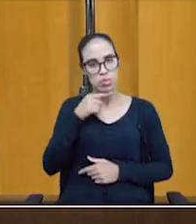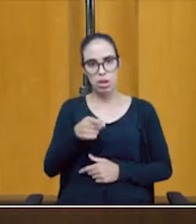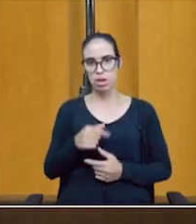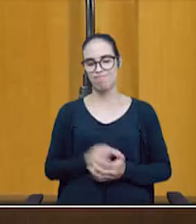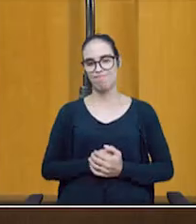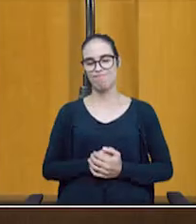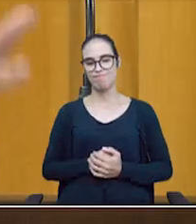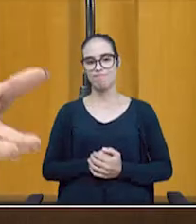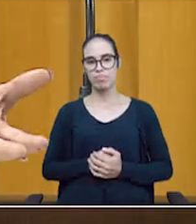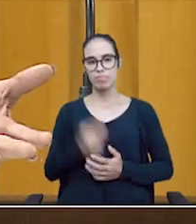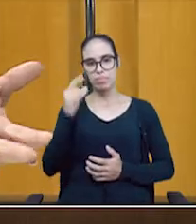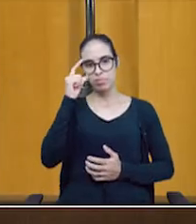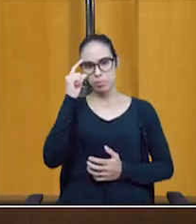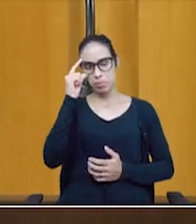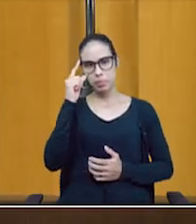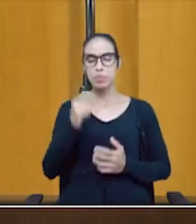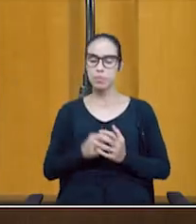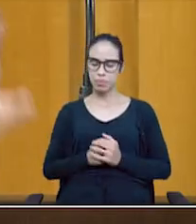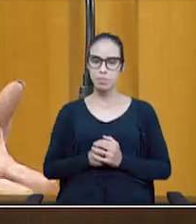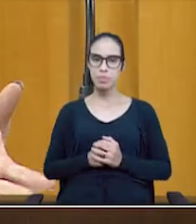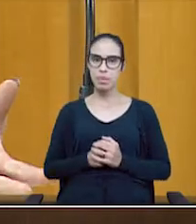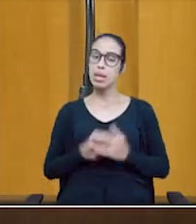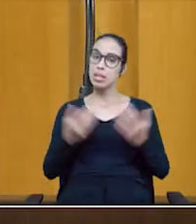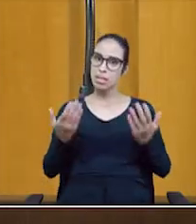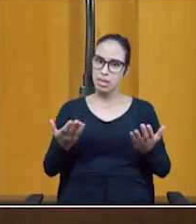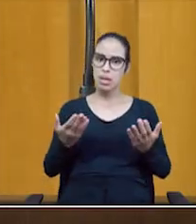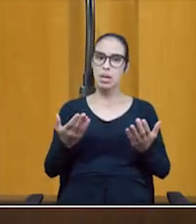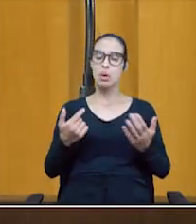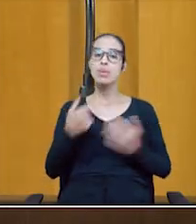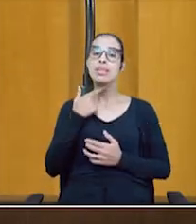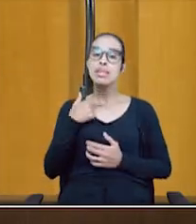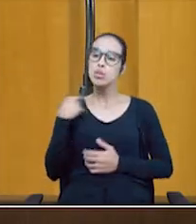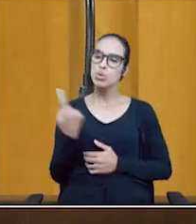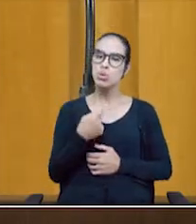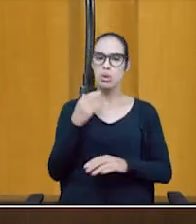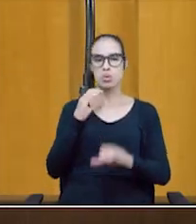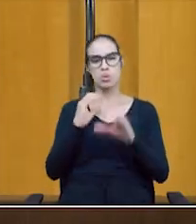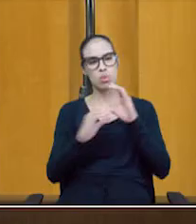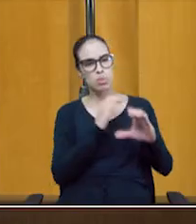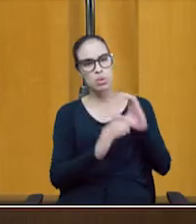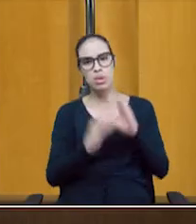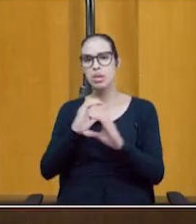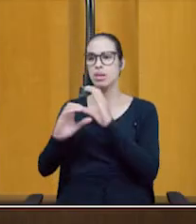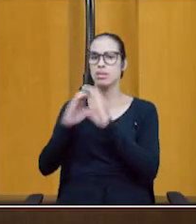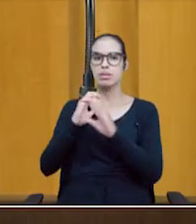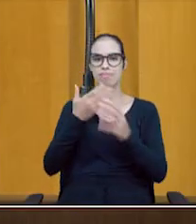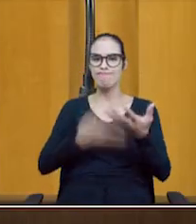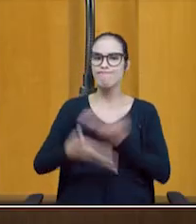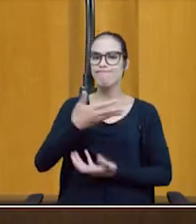nos comuniquemos pelo mundo afora, no judiciário, semeando a paz, a eficiência da